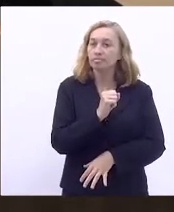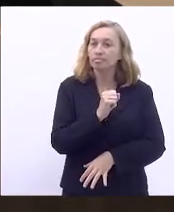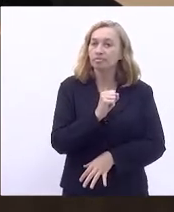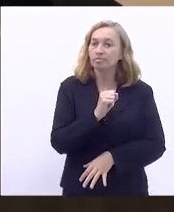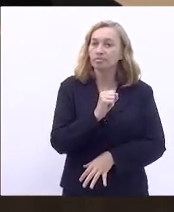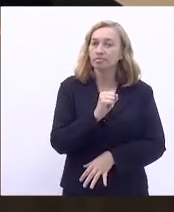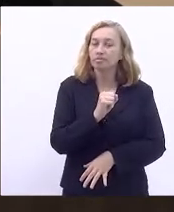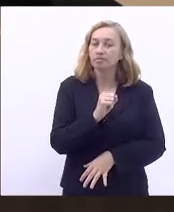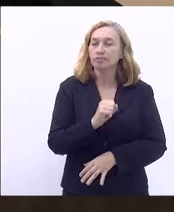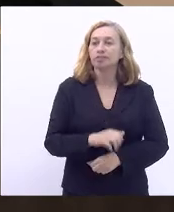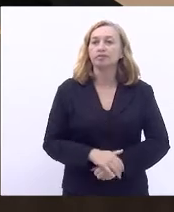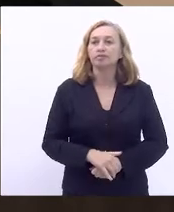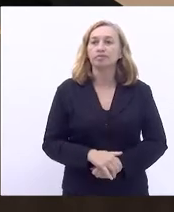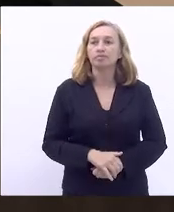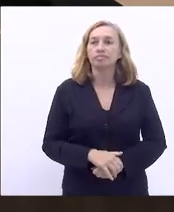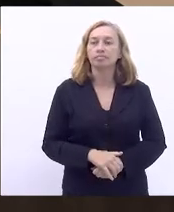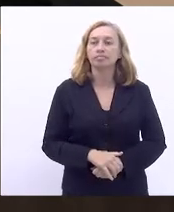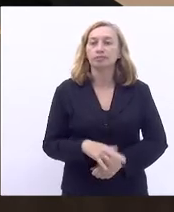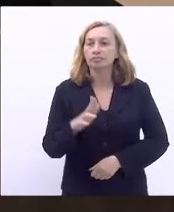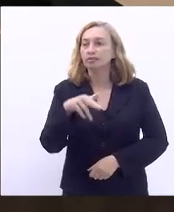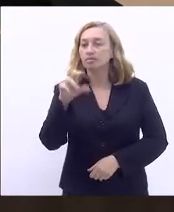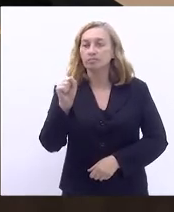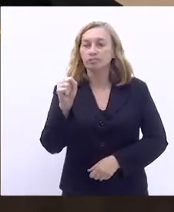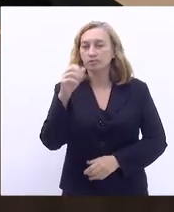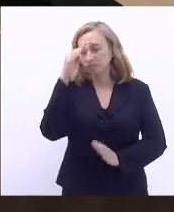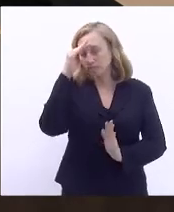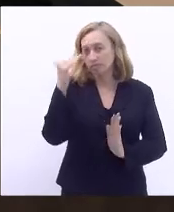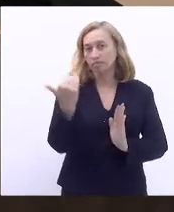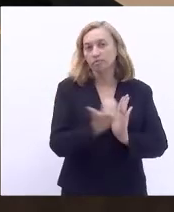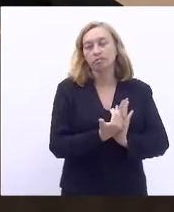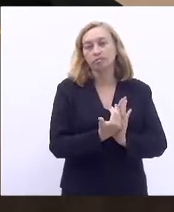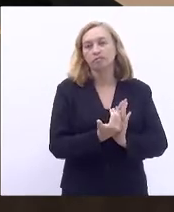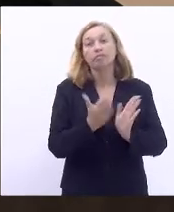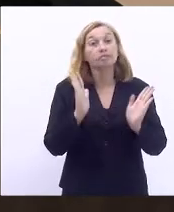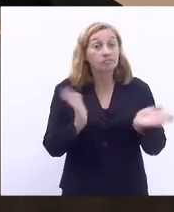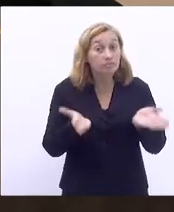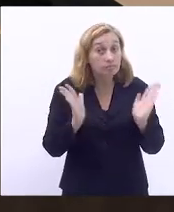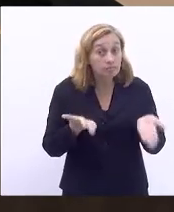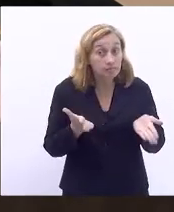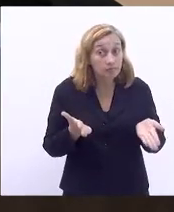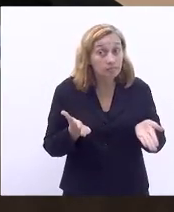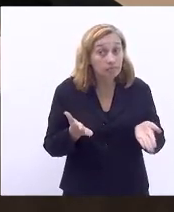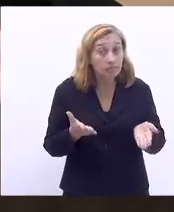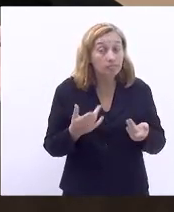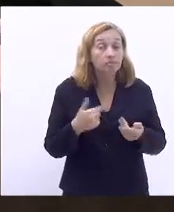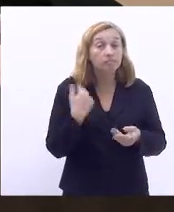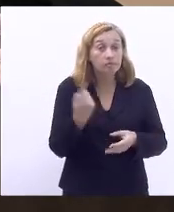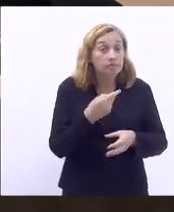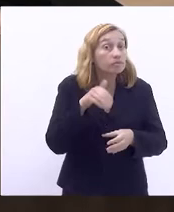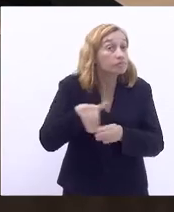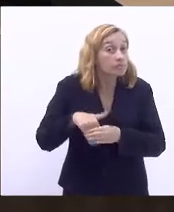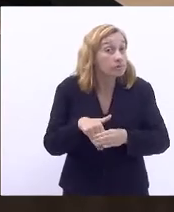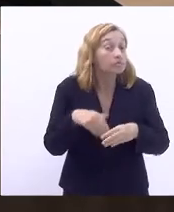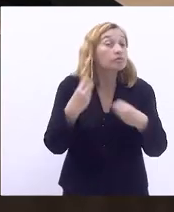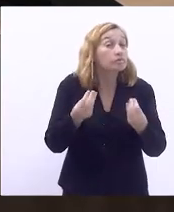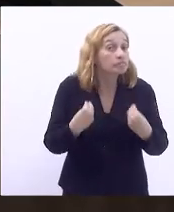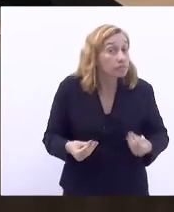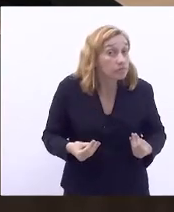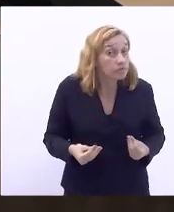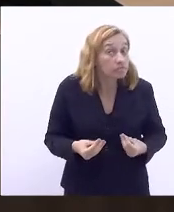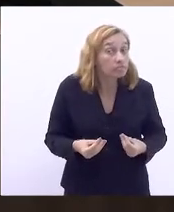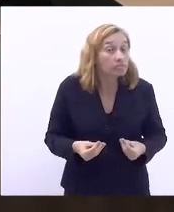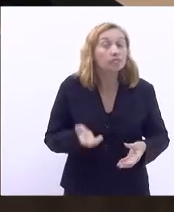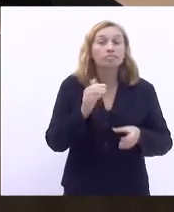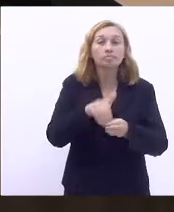condicionantes ambientais que nunca foram cumpridos. E agora, o que a gente está votando? A gente está votando